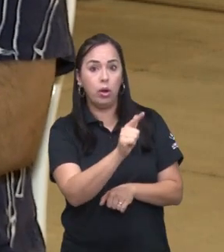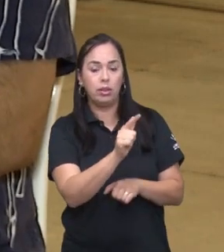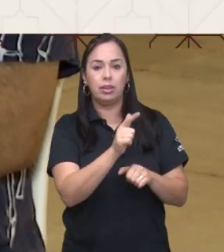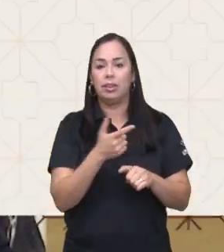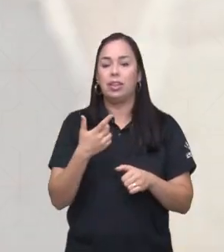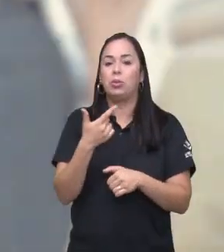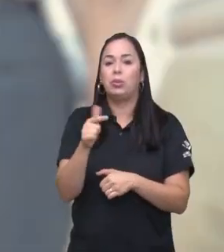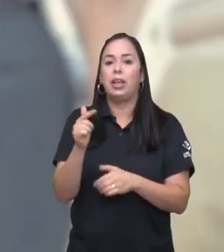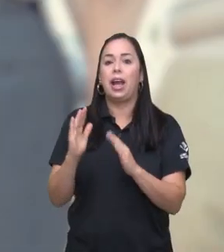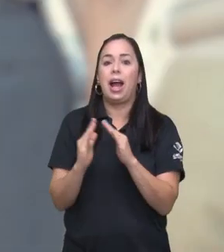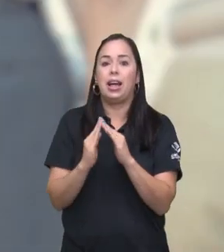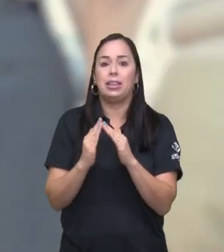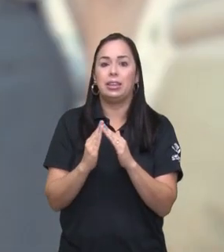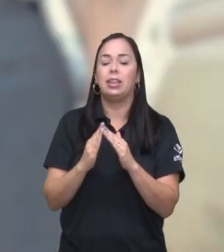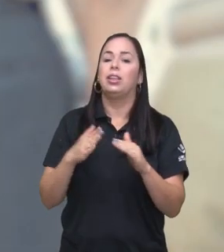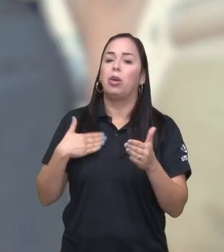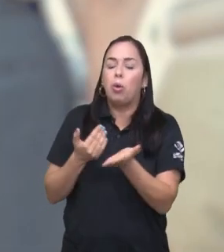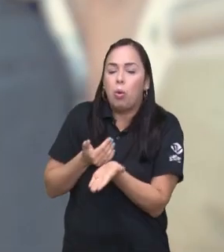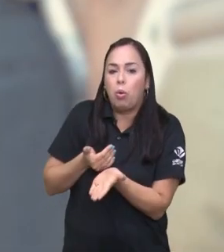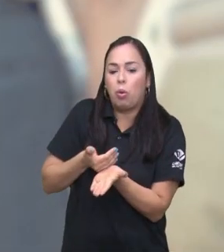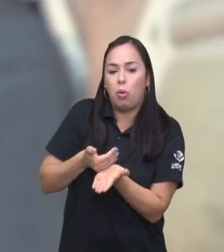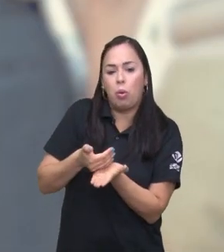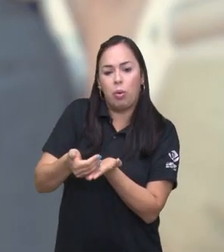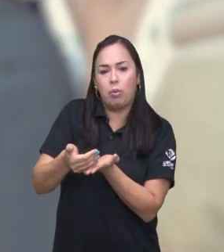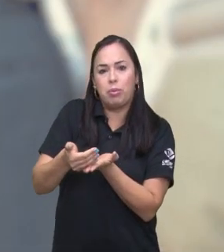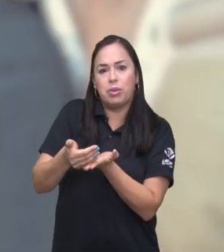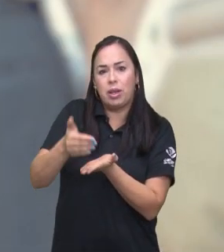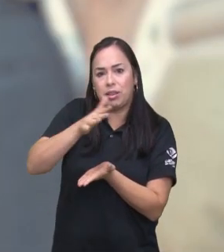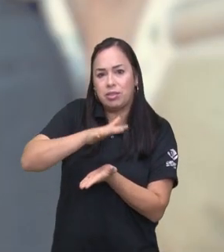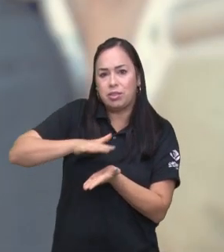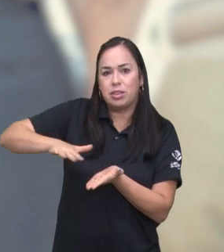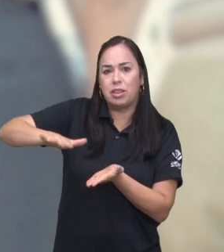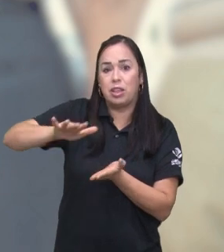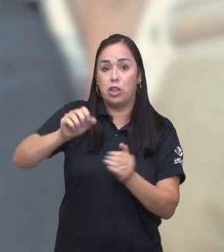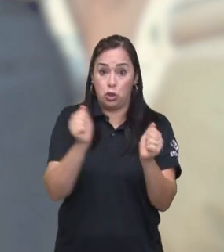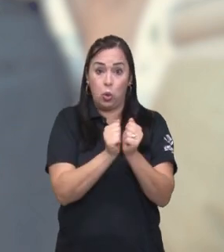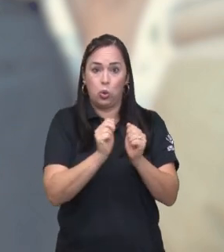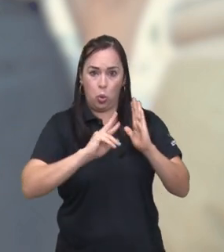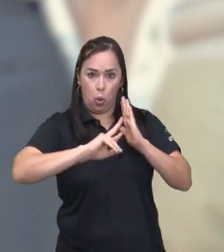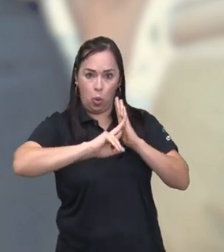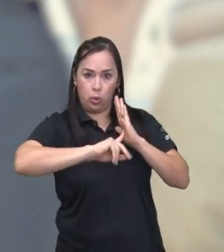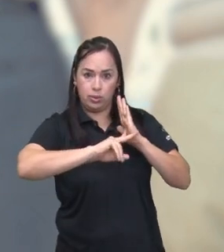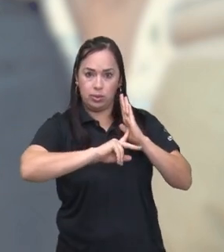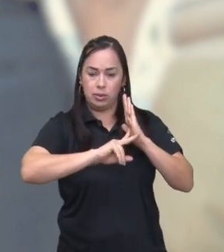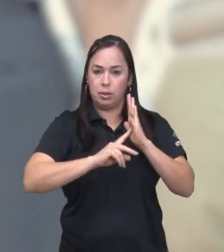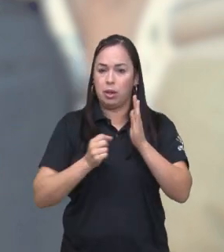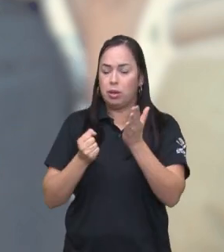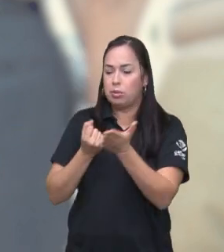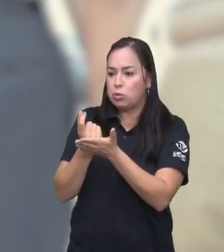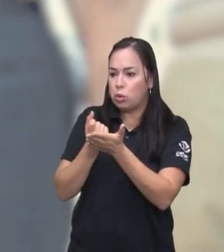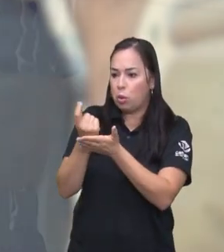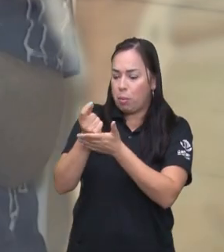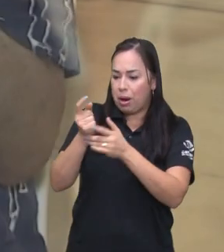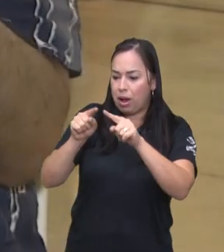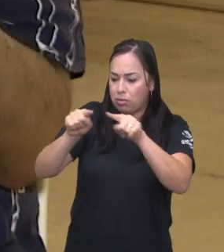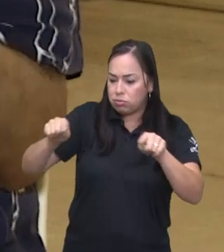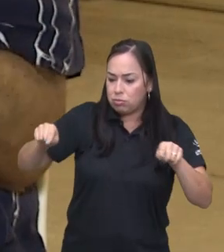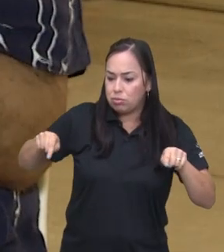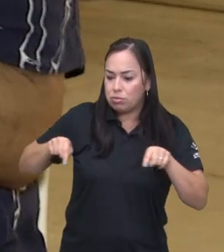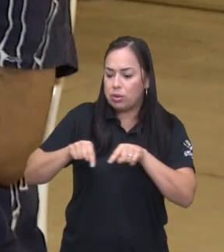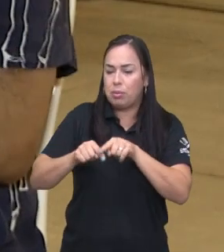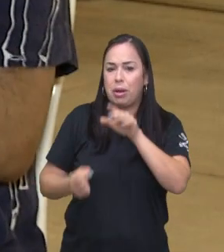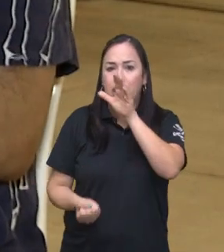casa. Então começou um movimento na cidade, através do sindicato, para que se tivesse esse espaço. Então houve, eu acho